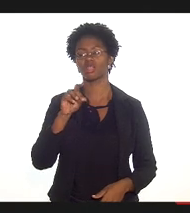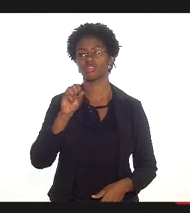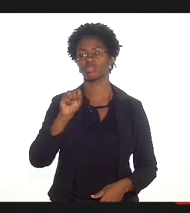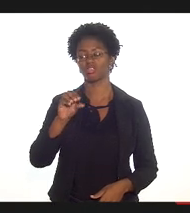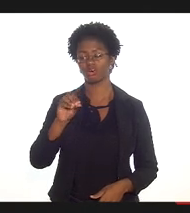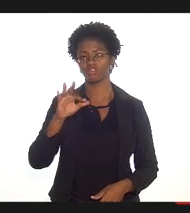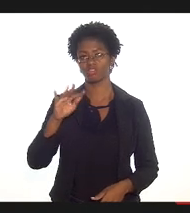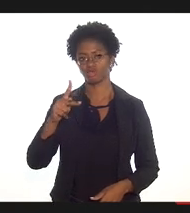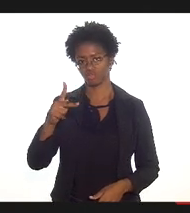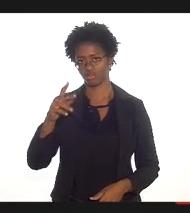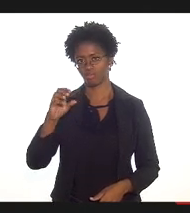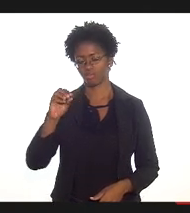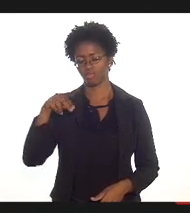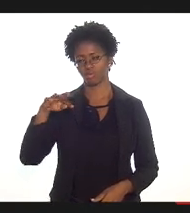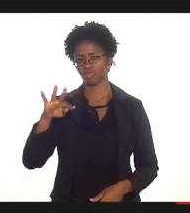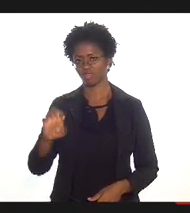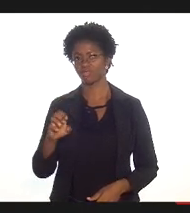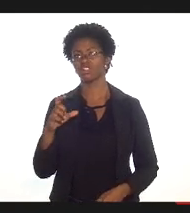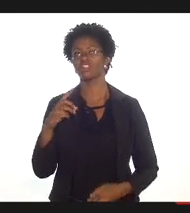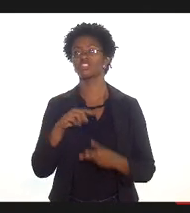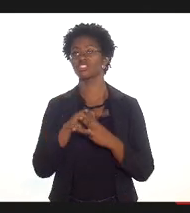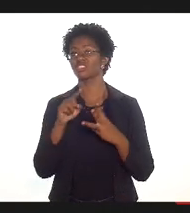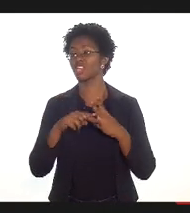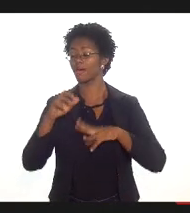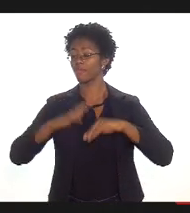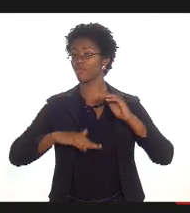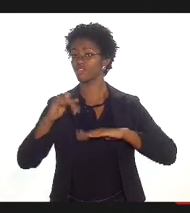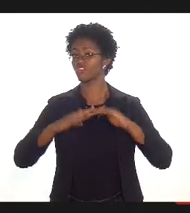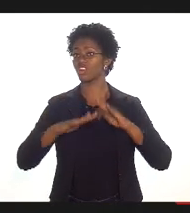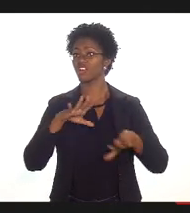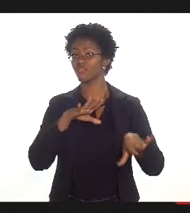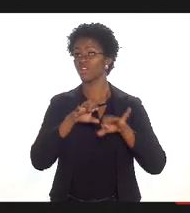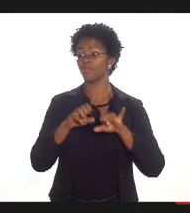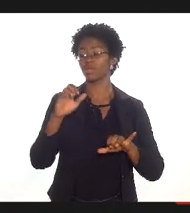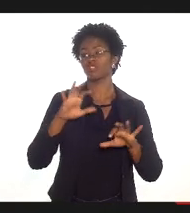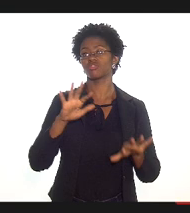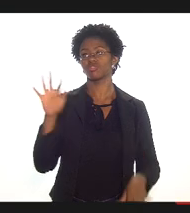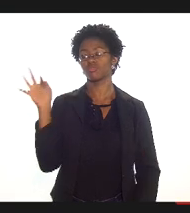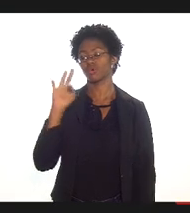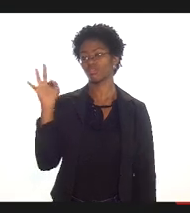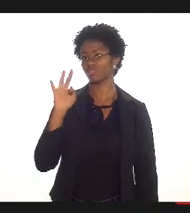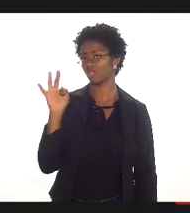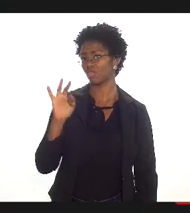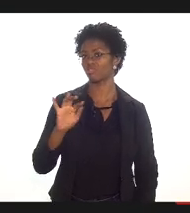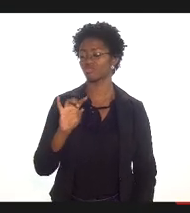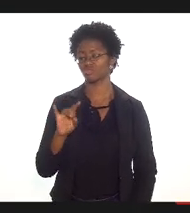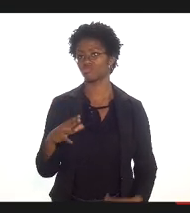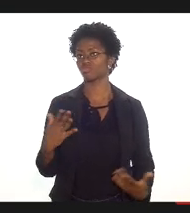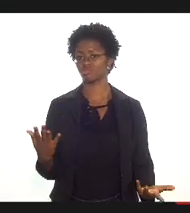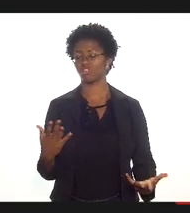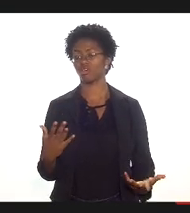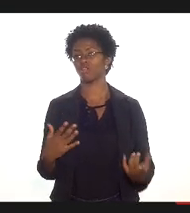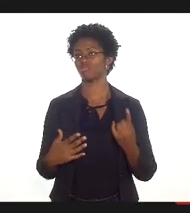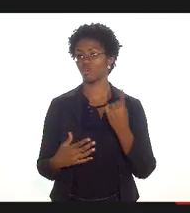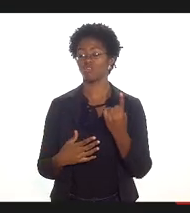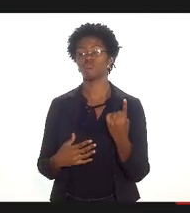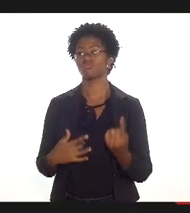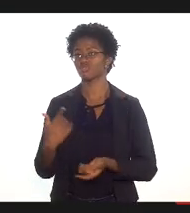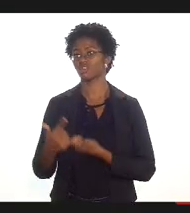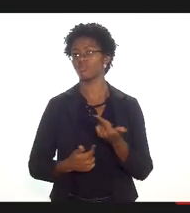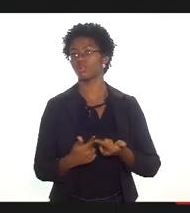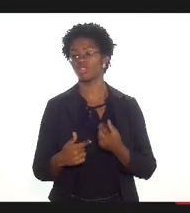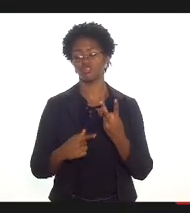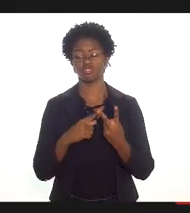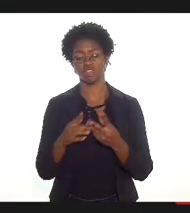3 profissionais de nível superior da enfermagem dentro da educação continuada, que só um estava em serviço, porque as outras 2 estavam de